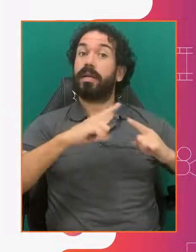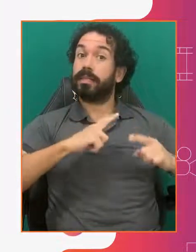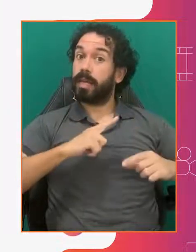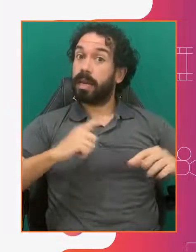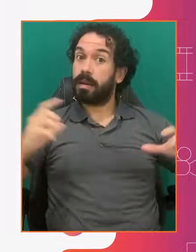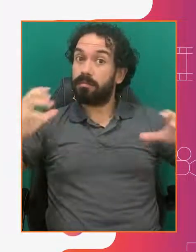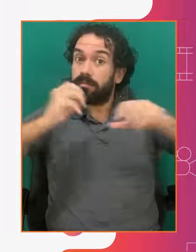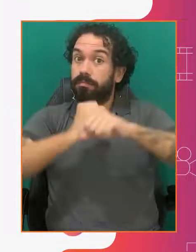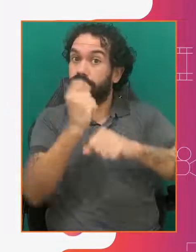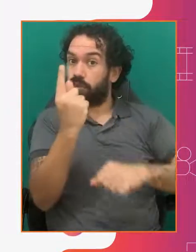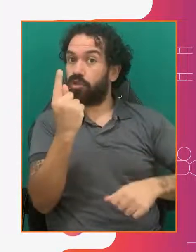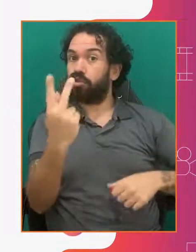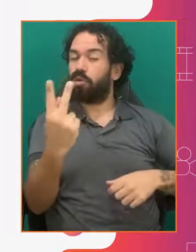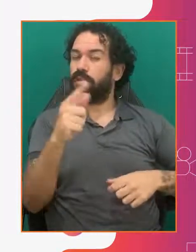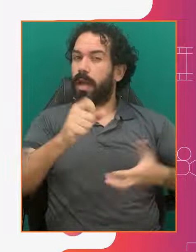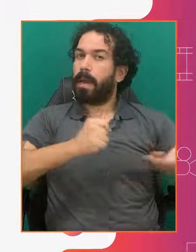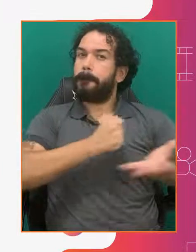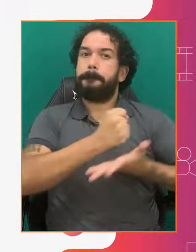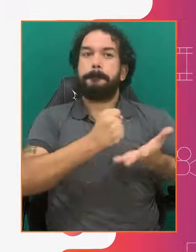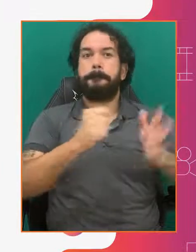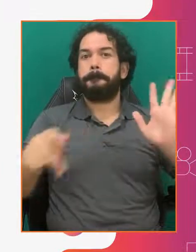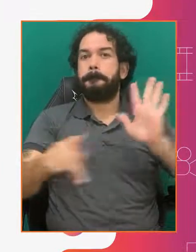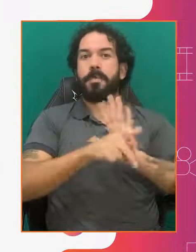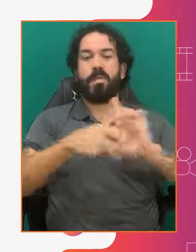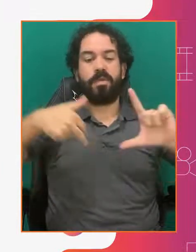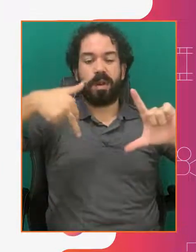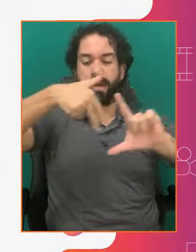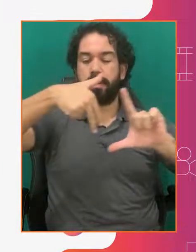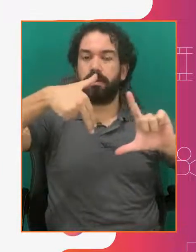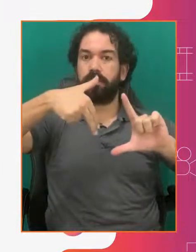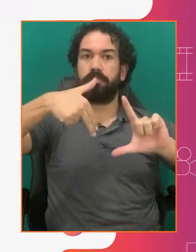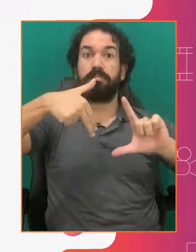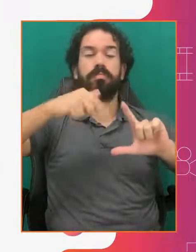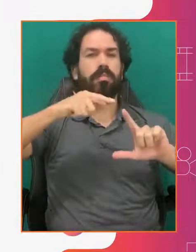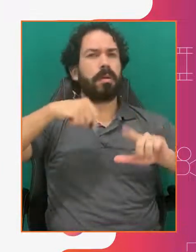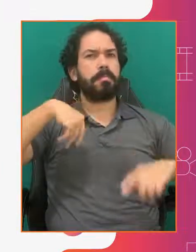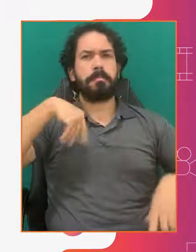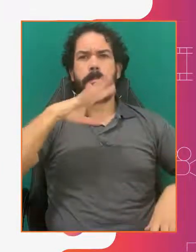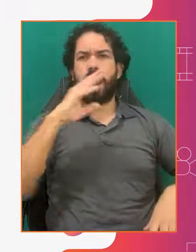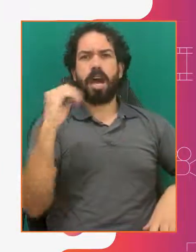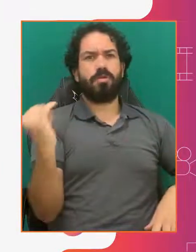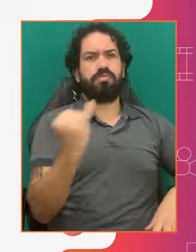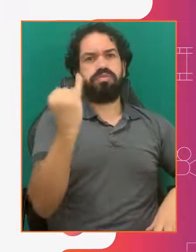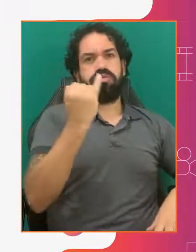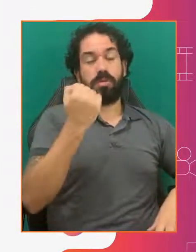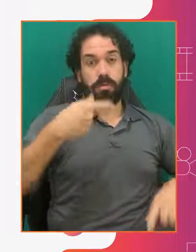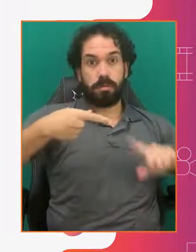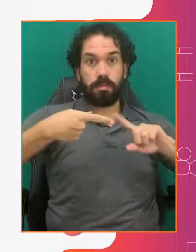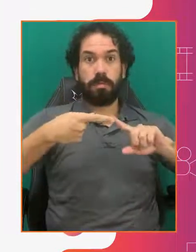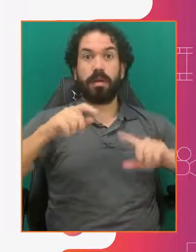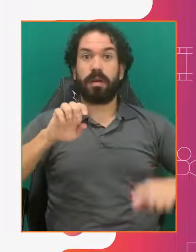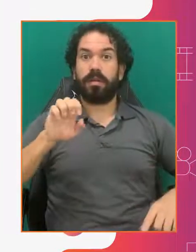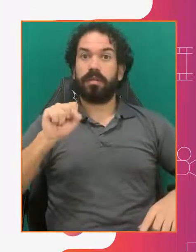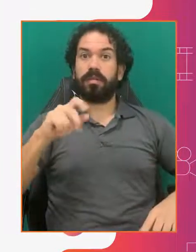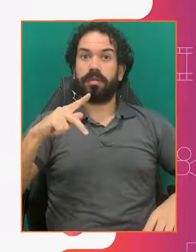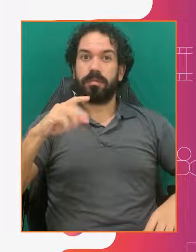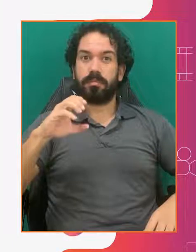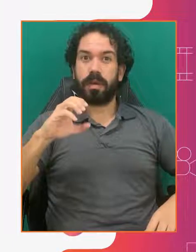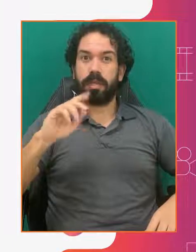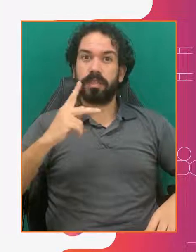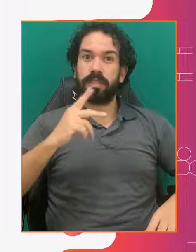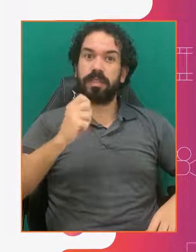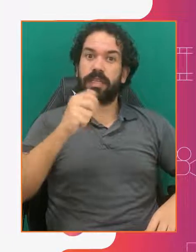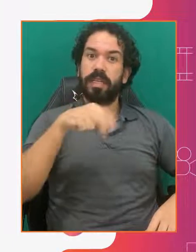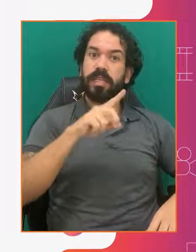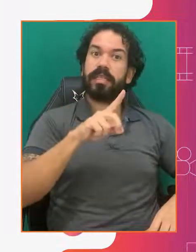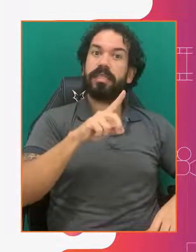princípios fundamentais da animação, que é considerado um dos mais importantes. É o Scratch and Stretch,